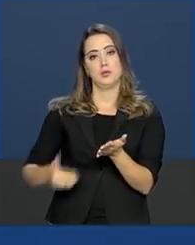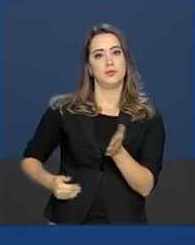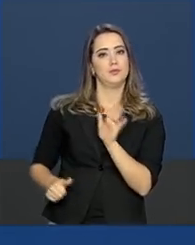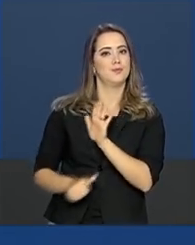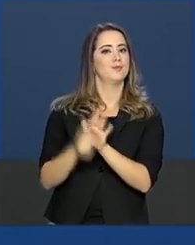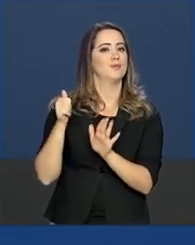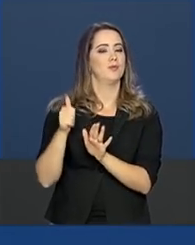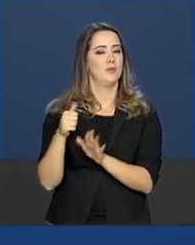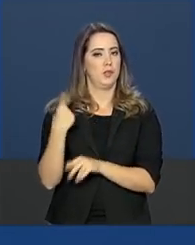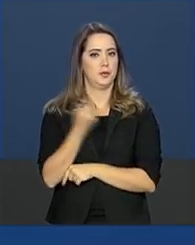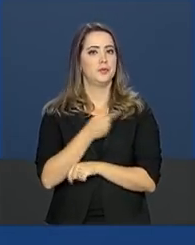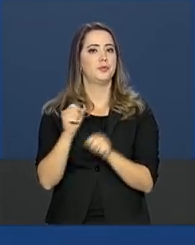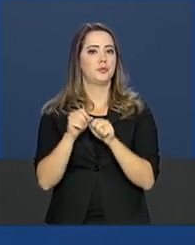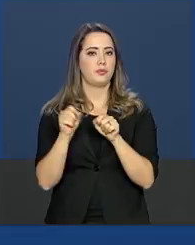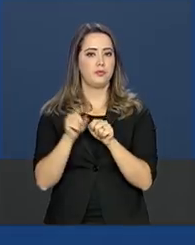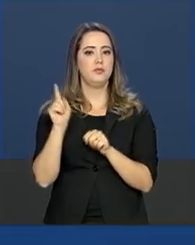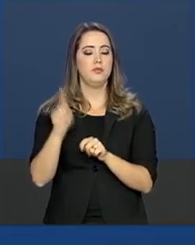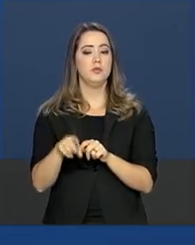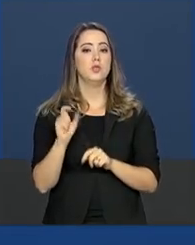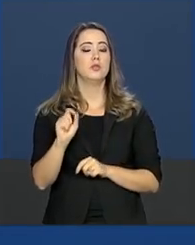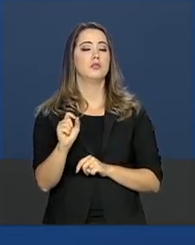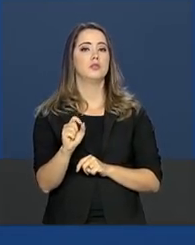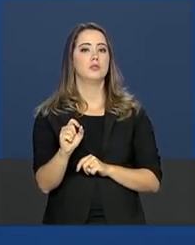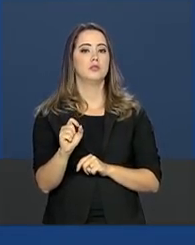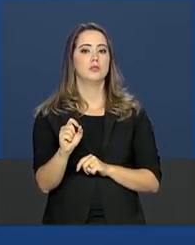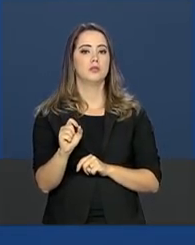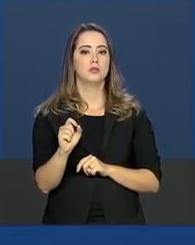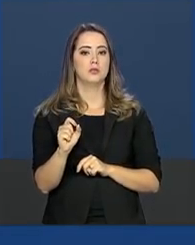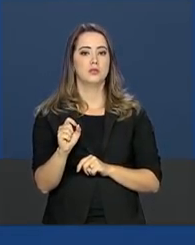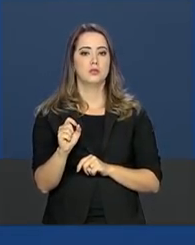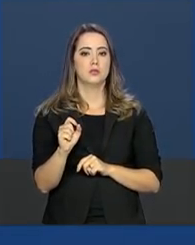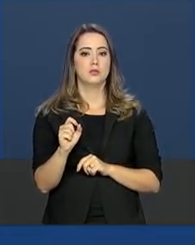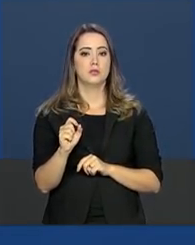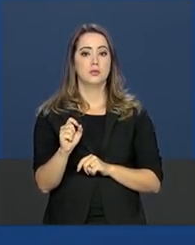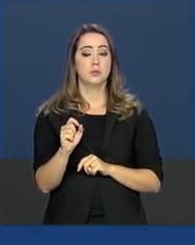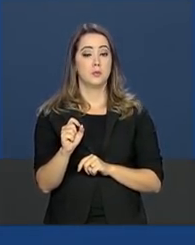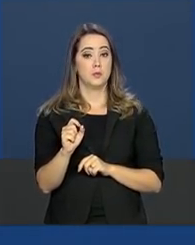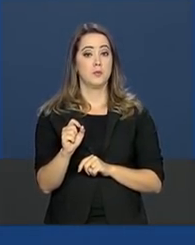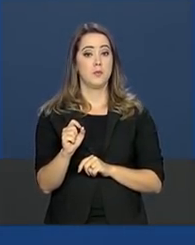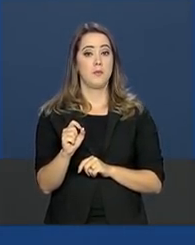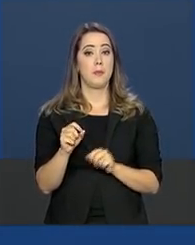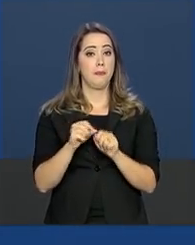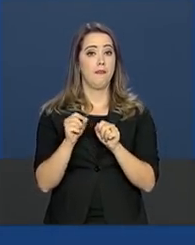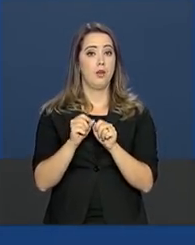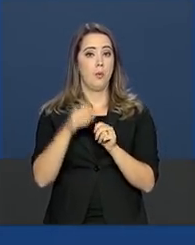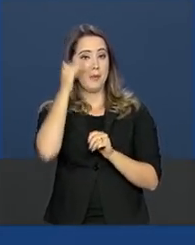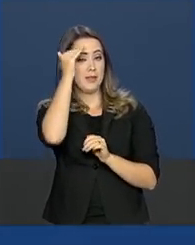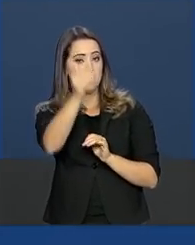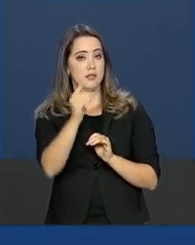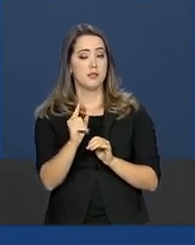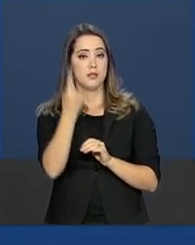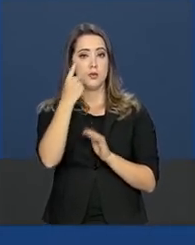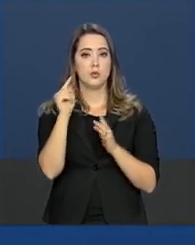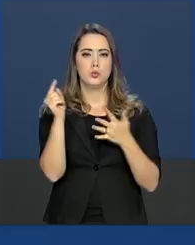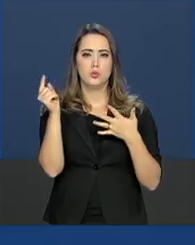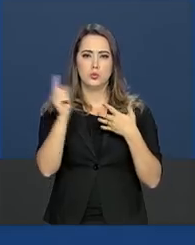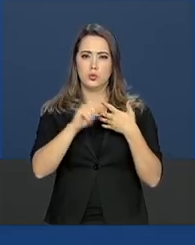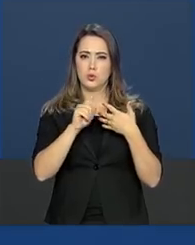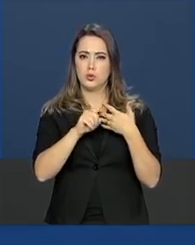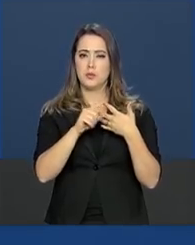coisas que fizemos, Paulo Delgado, foi exatamente cumprir um dos tópicos do nosso governo, que é a